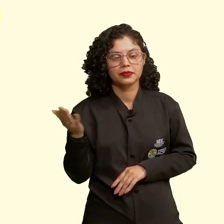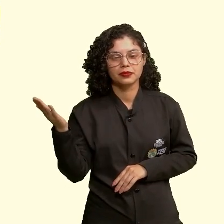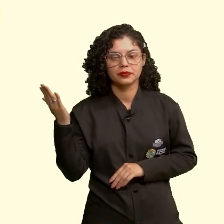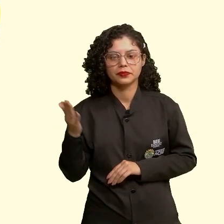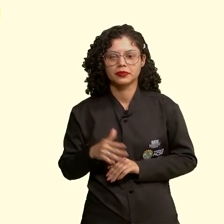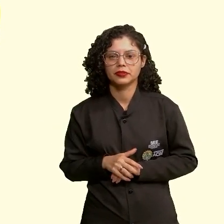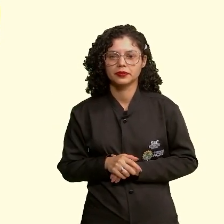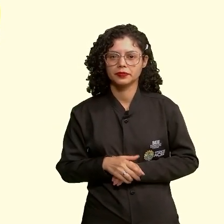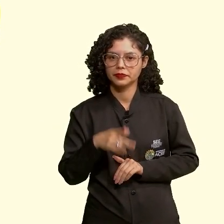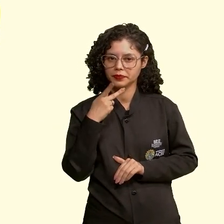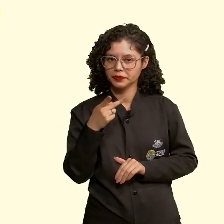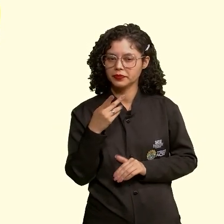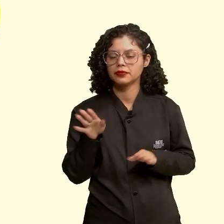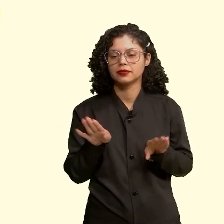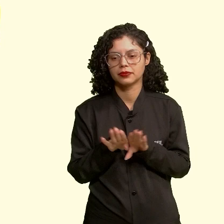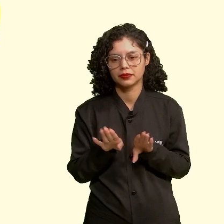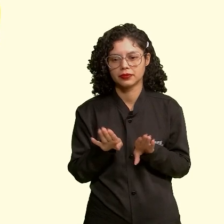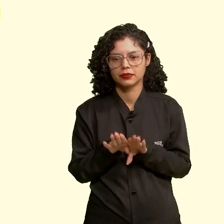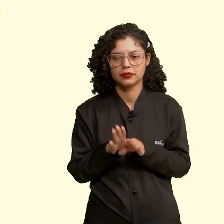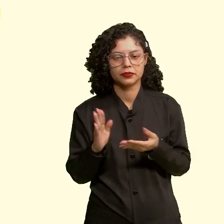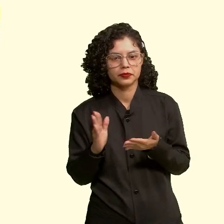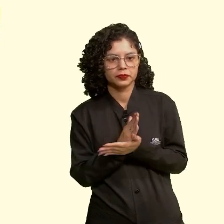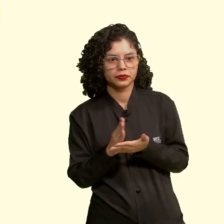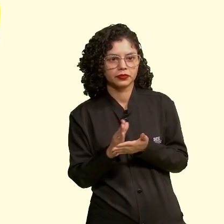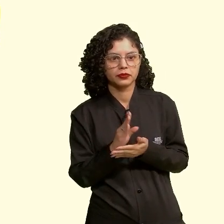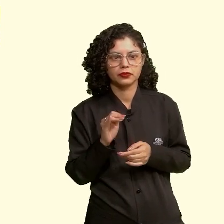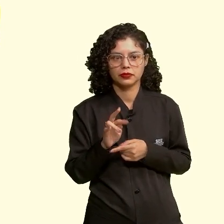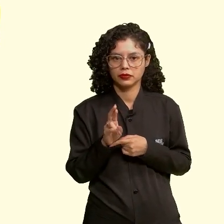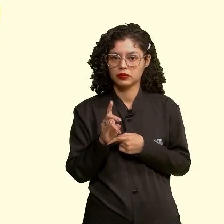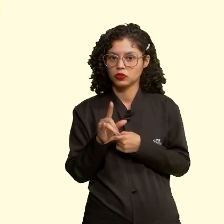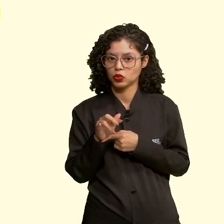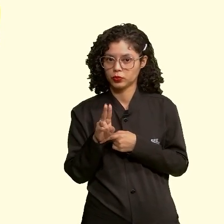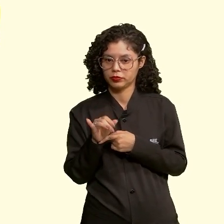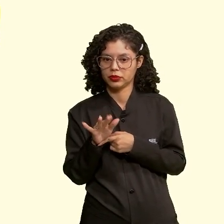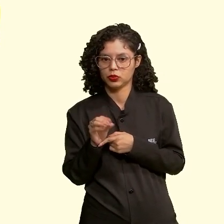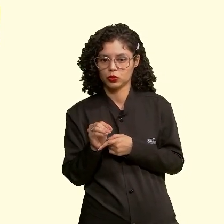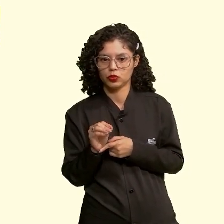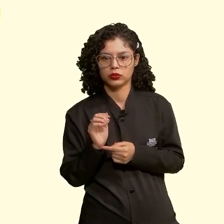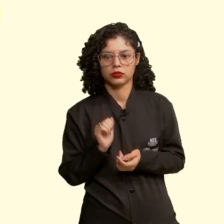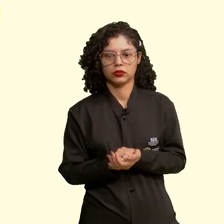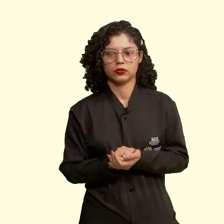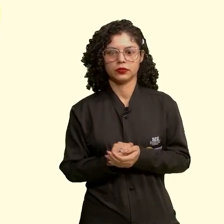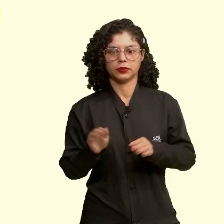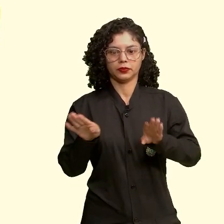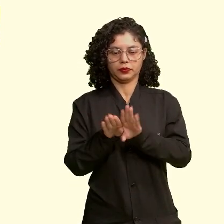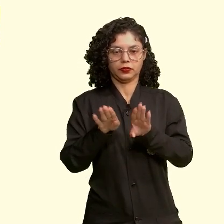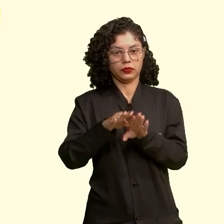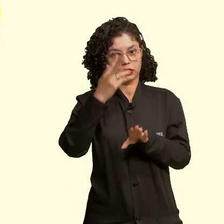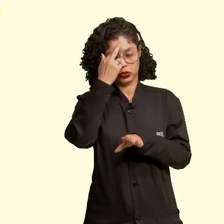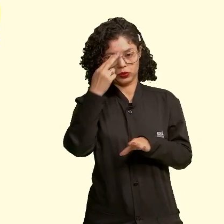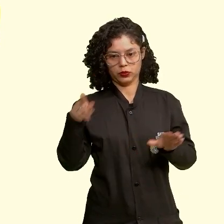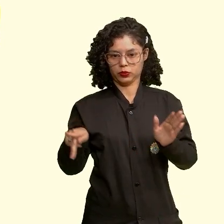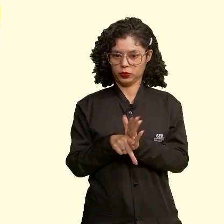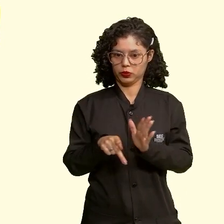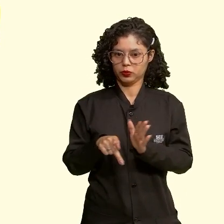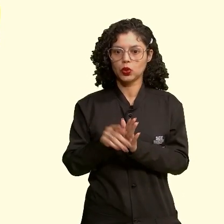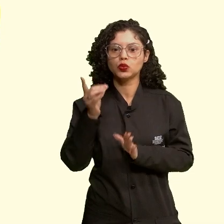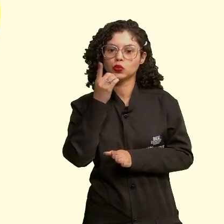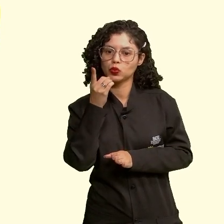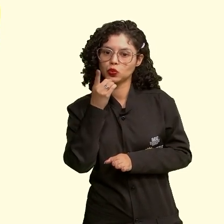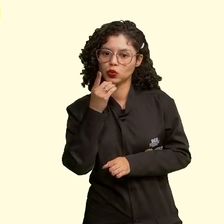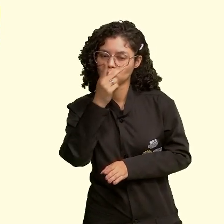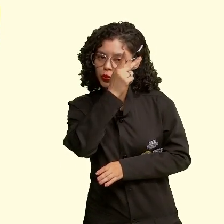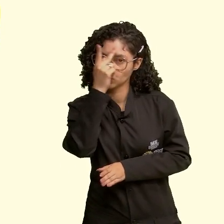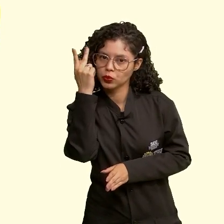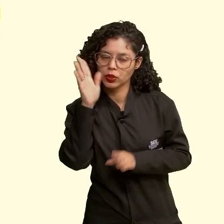instrumento, eu até comentei aqui que alguns instrumentos eles não são tão comuns no dia a dia das pessoas.